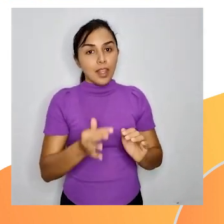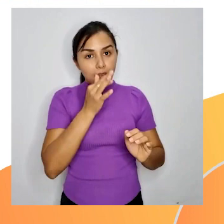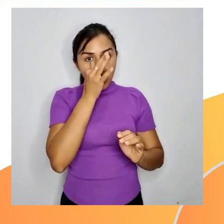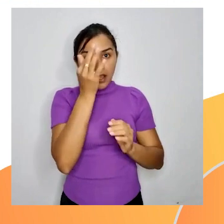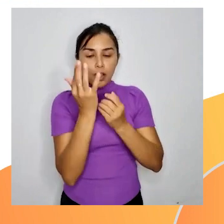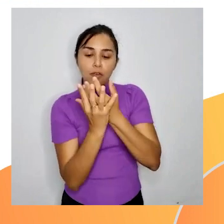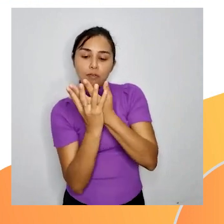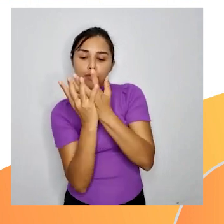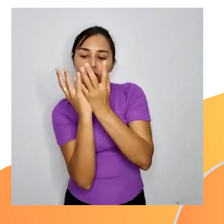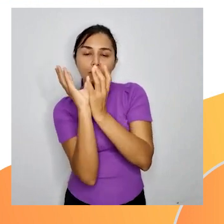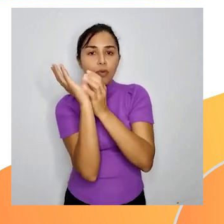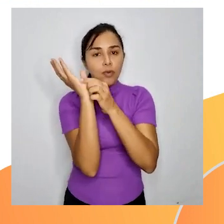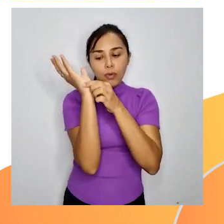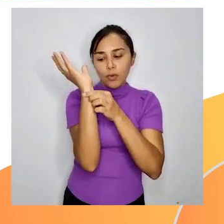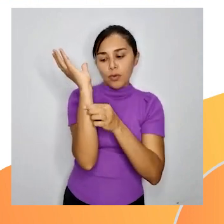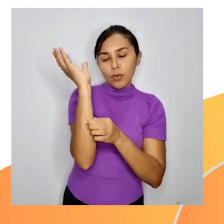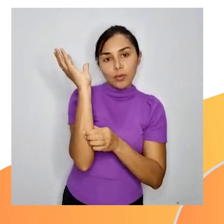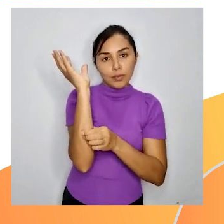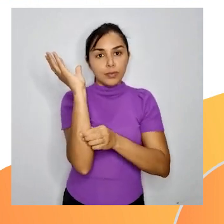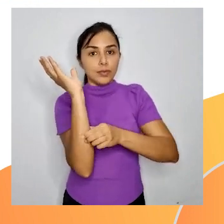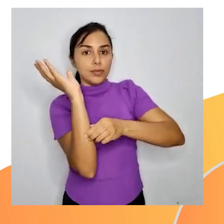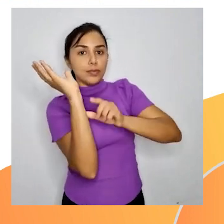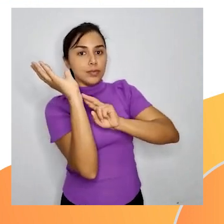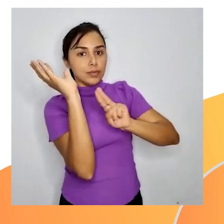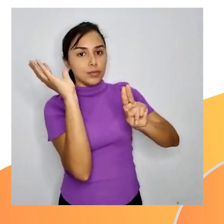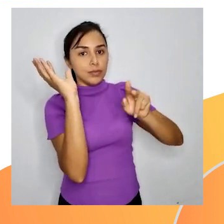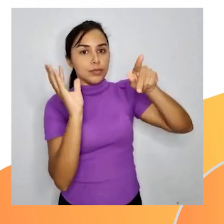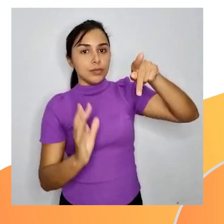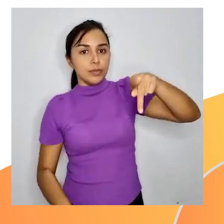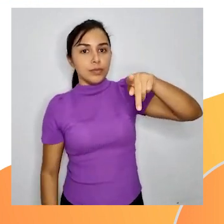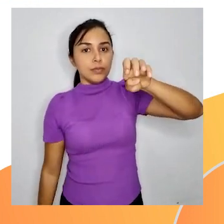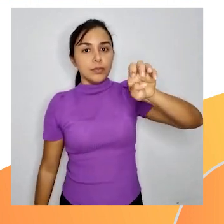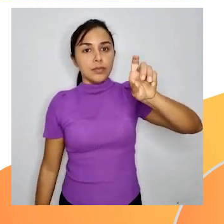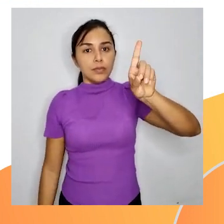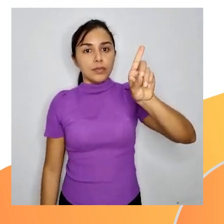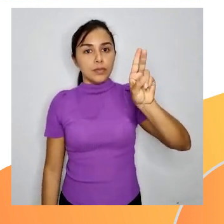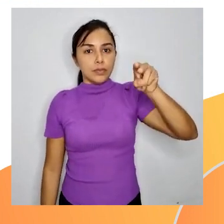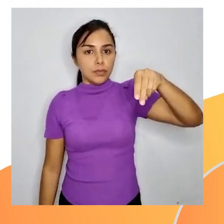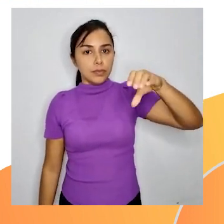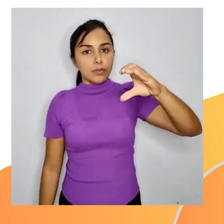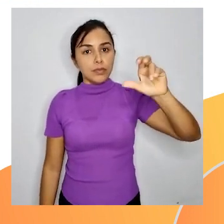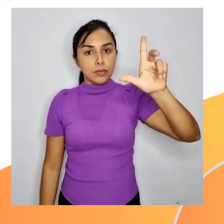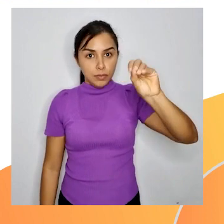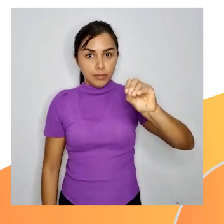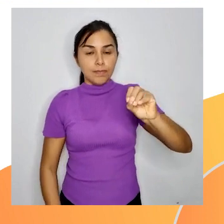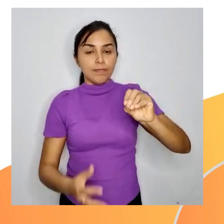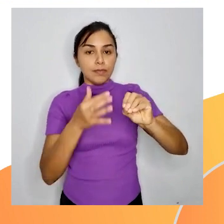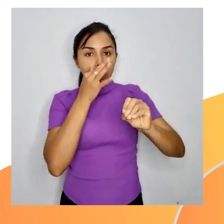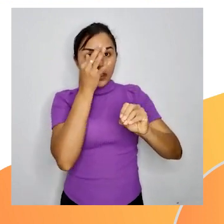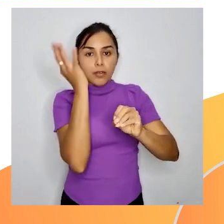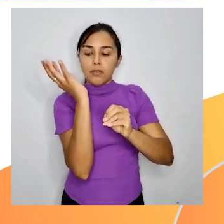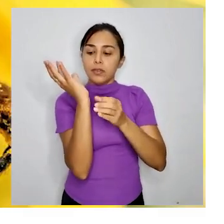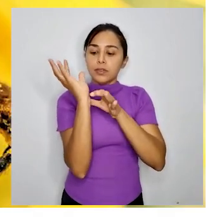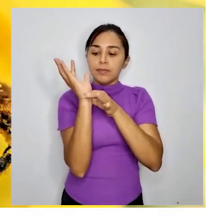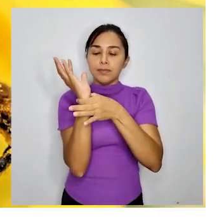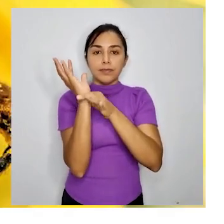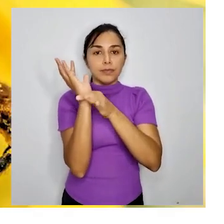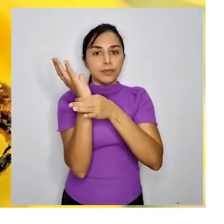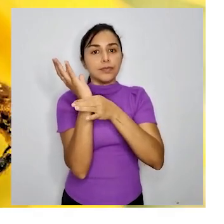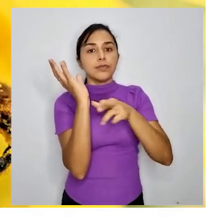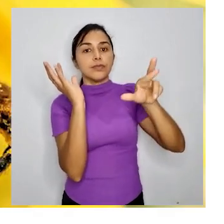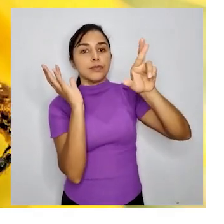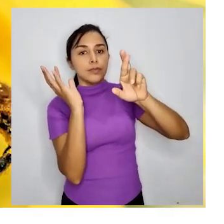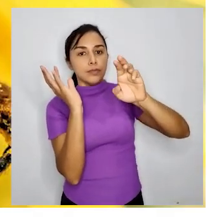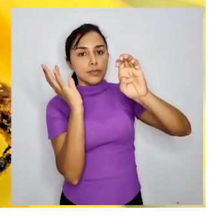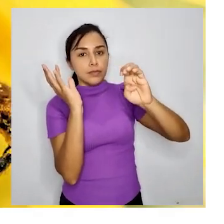flor nós temos o pedúnculo, que é esse cabinho que nós conhecemos da flor. Nós temos o receptáculo floral. O